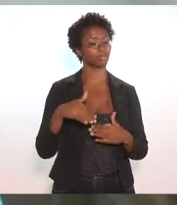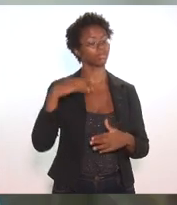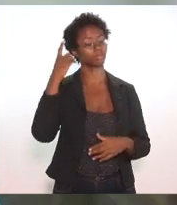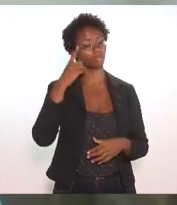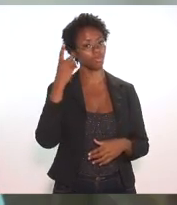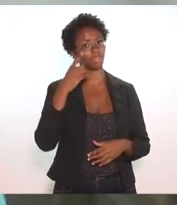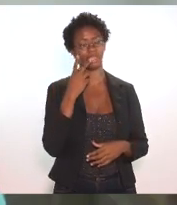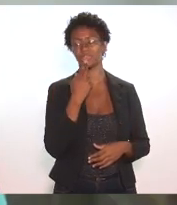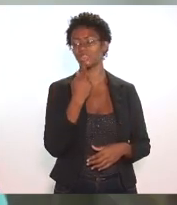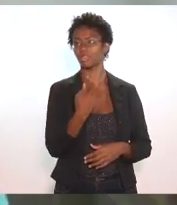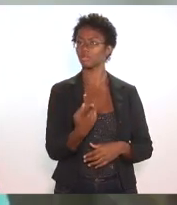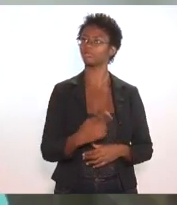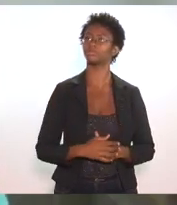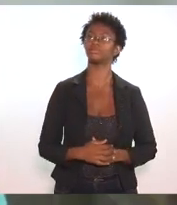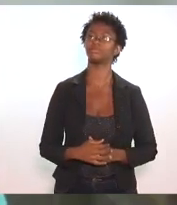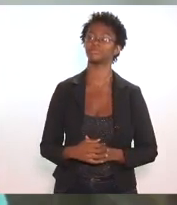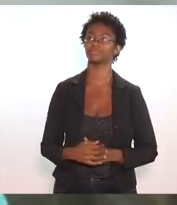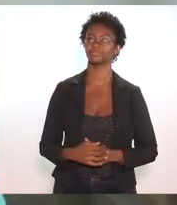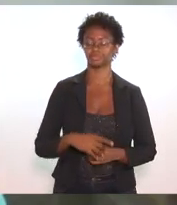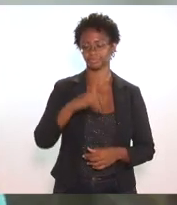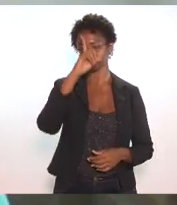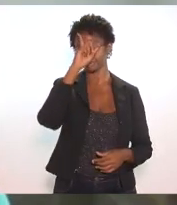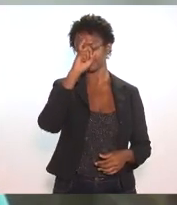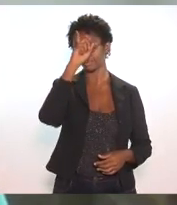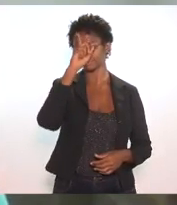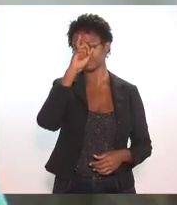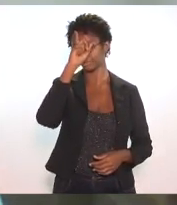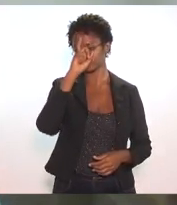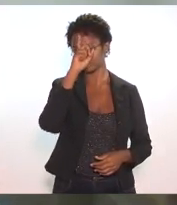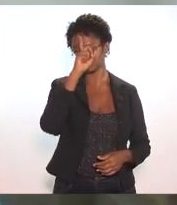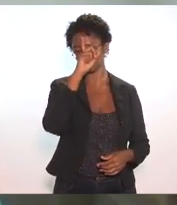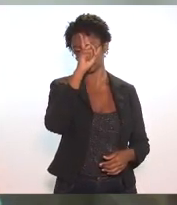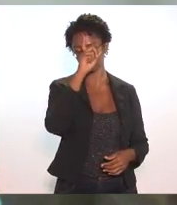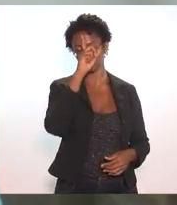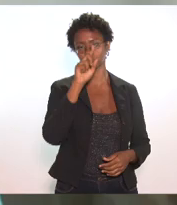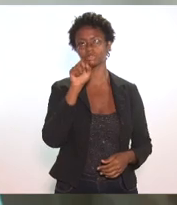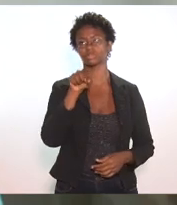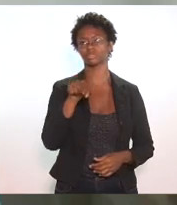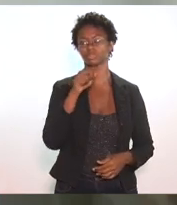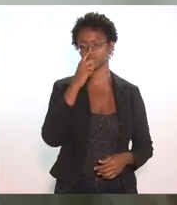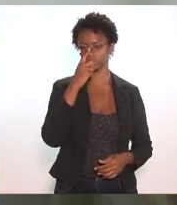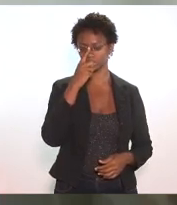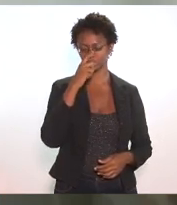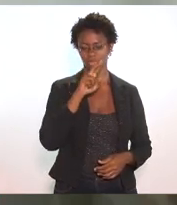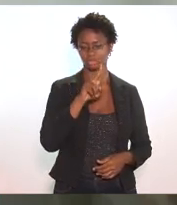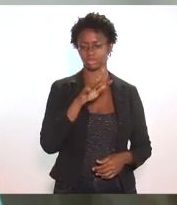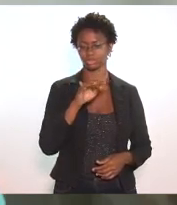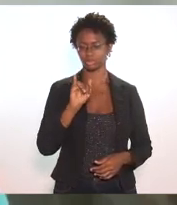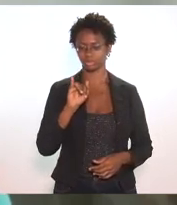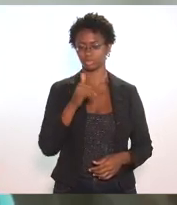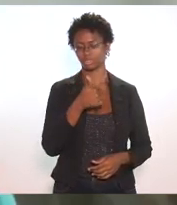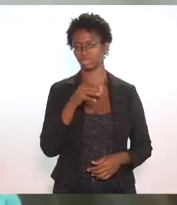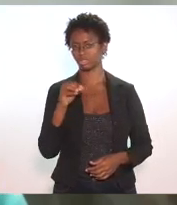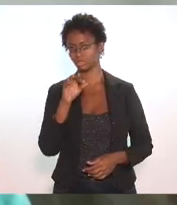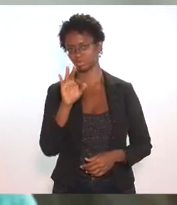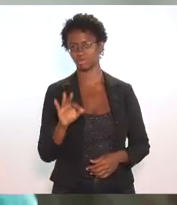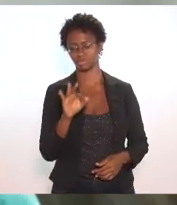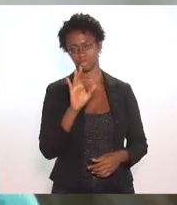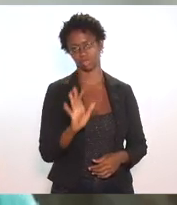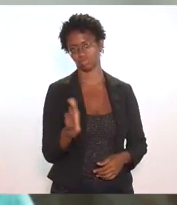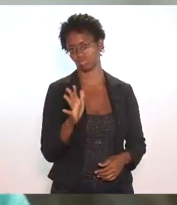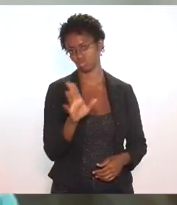dizia que nos hospitais que ele teve notícia, a UTI estava com 100% de ocupação.